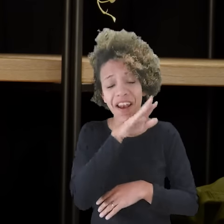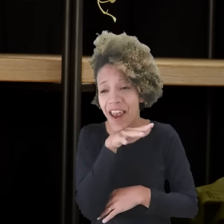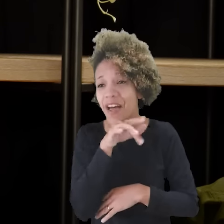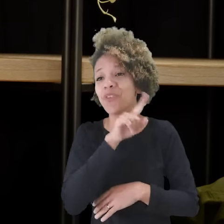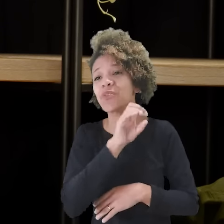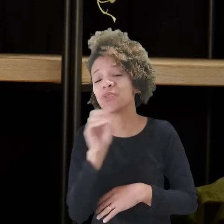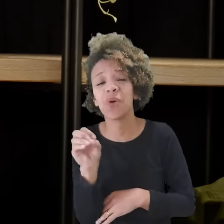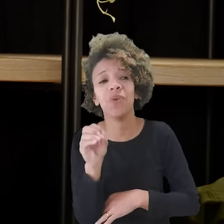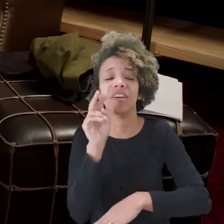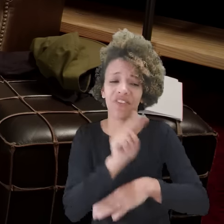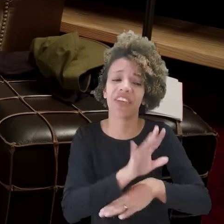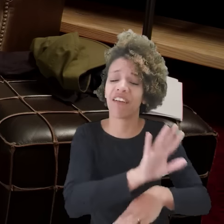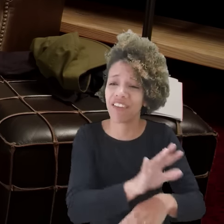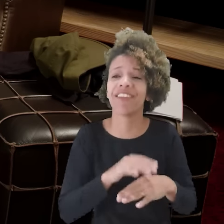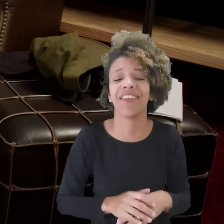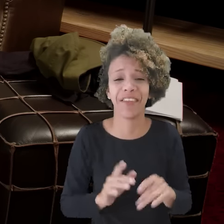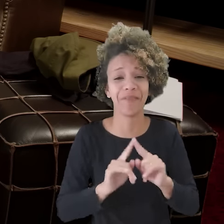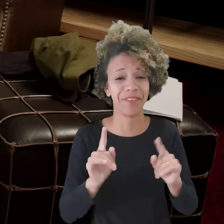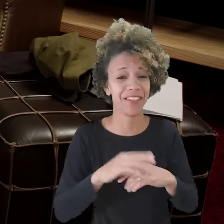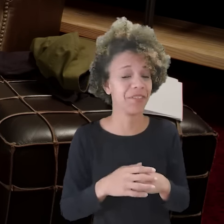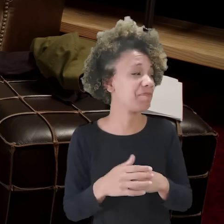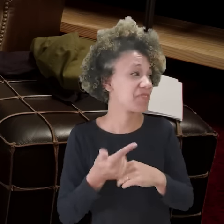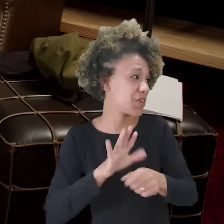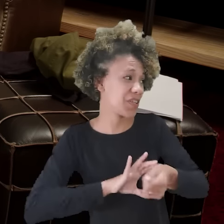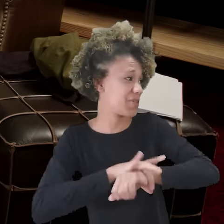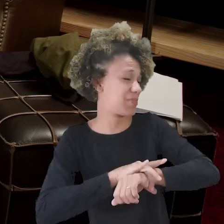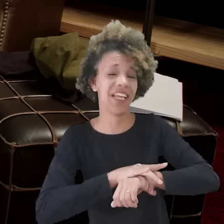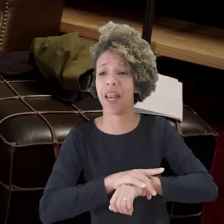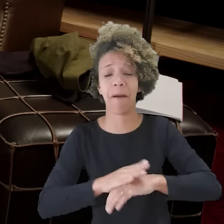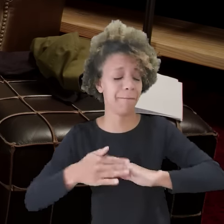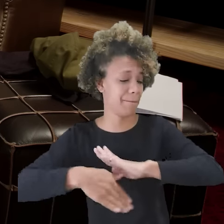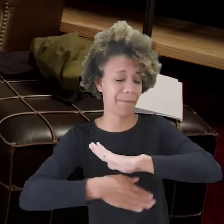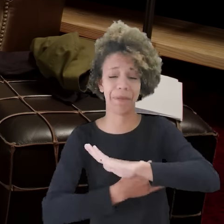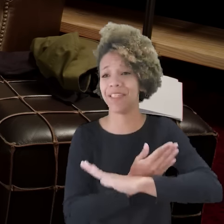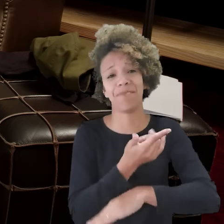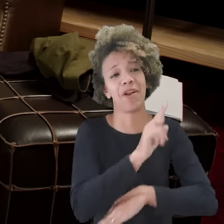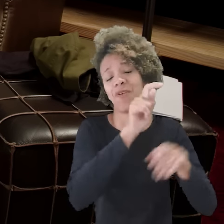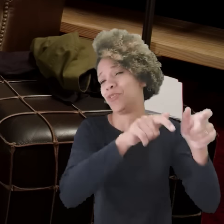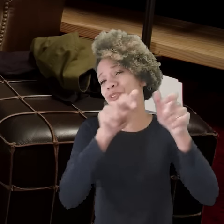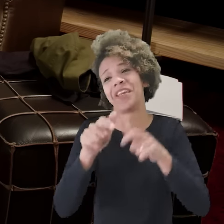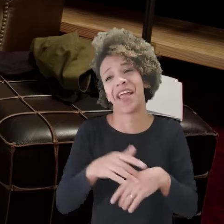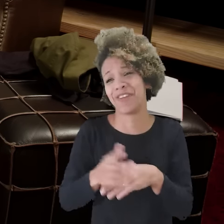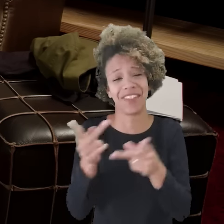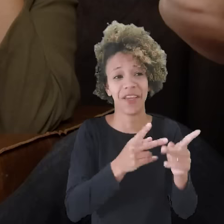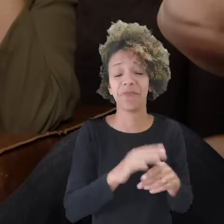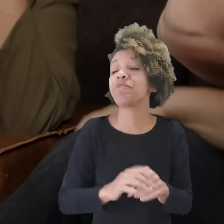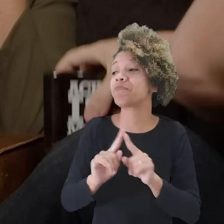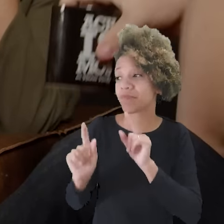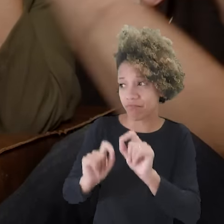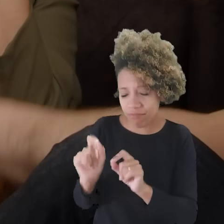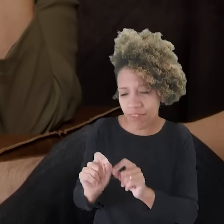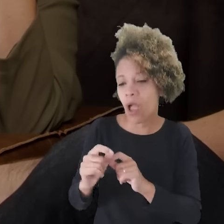a galera fazendo foto pra outra área ele não tem a pulseira ele não tem balada o pessoal fez